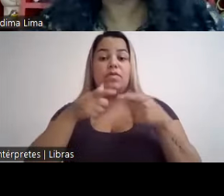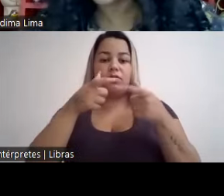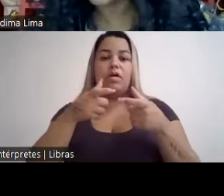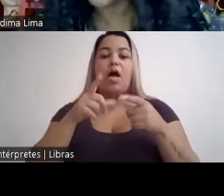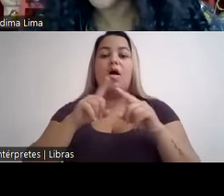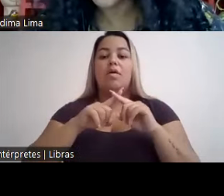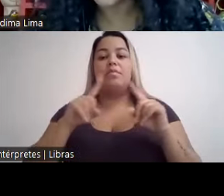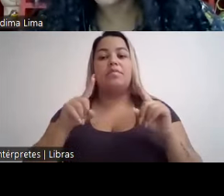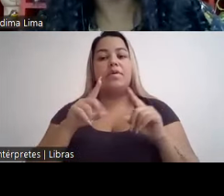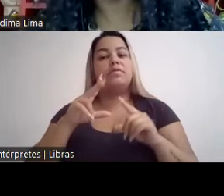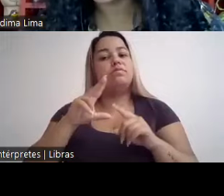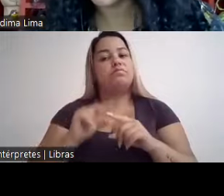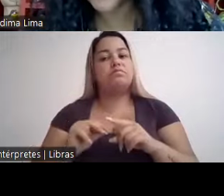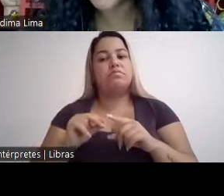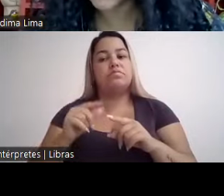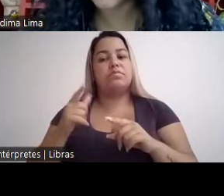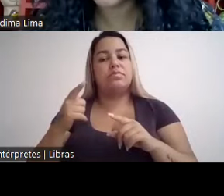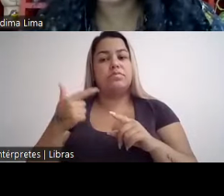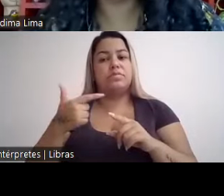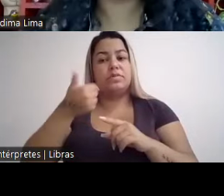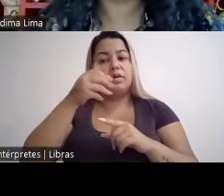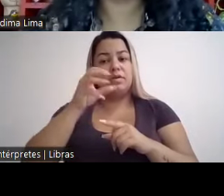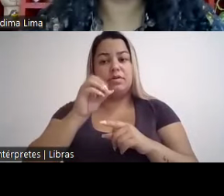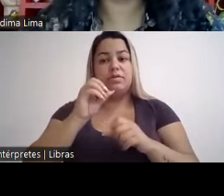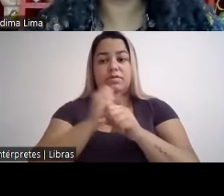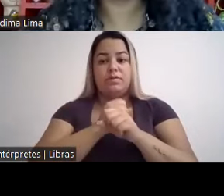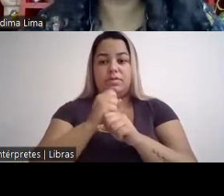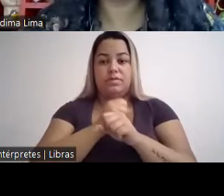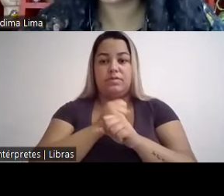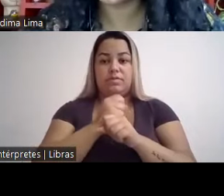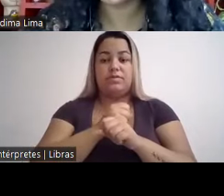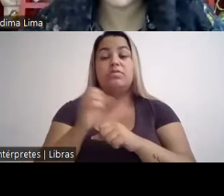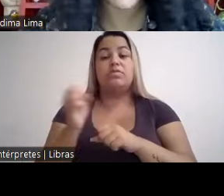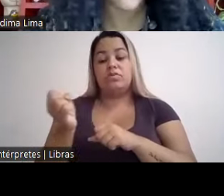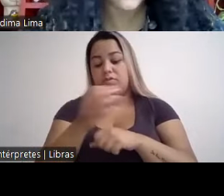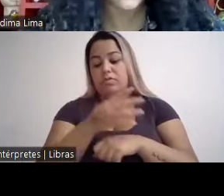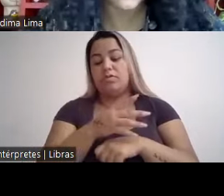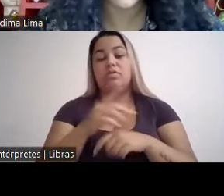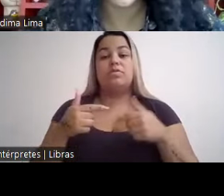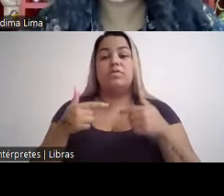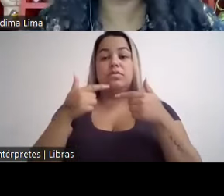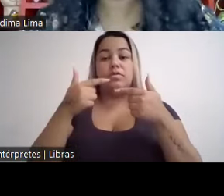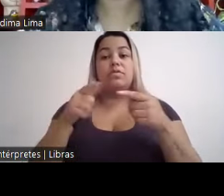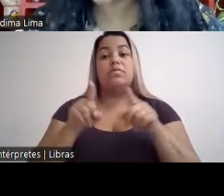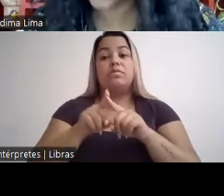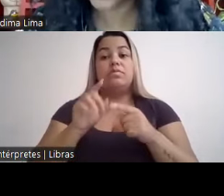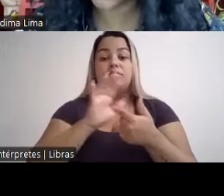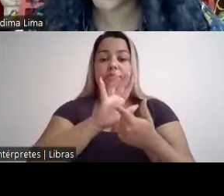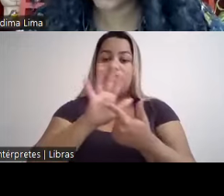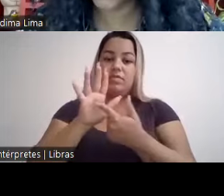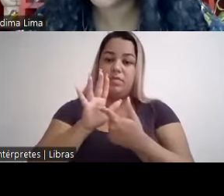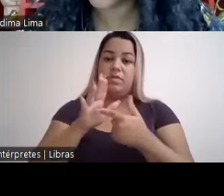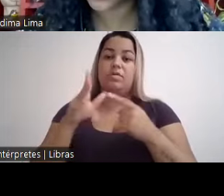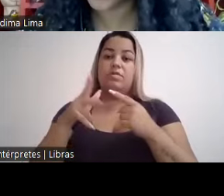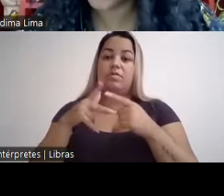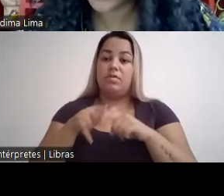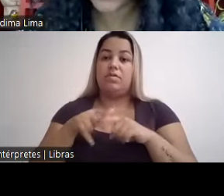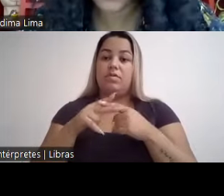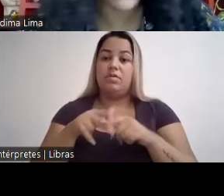num dado momento, ao longo desses 10 anos, novos desafios foram se apresentando, mecânicas dentro da empresa foram